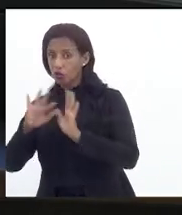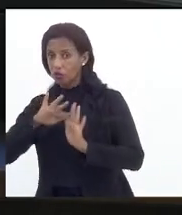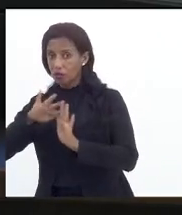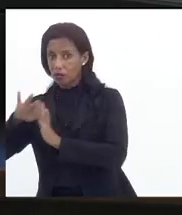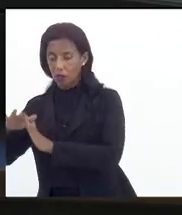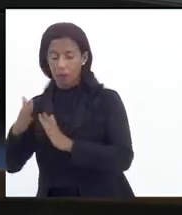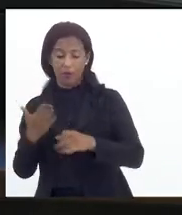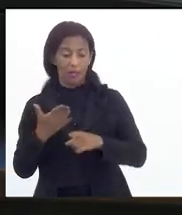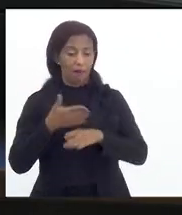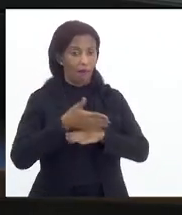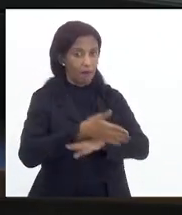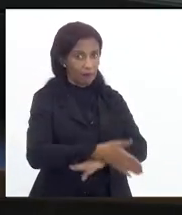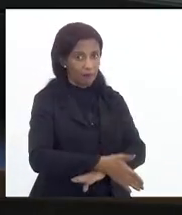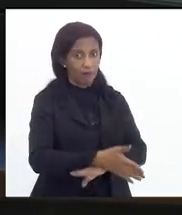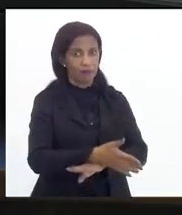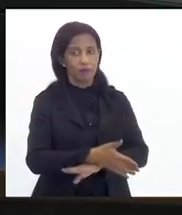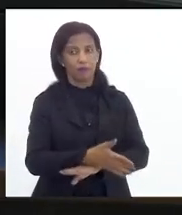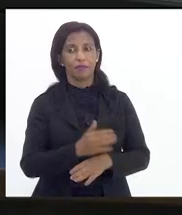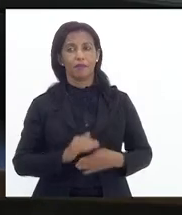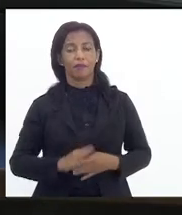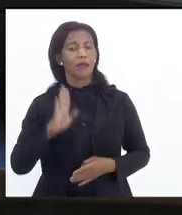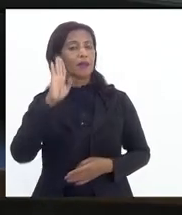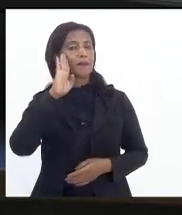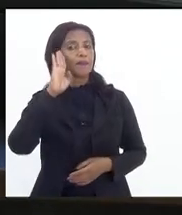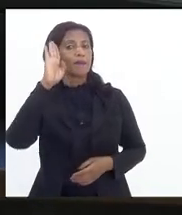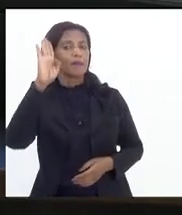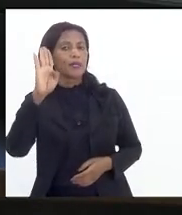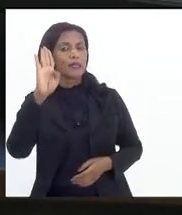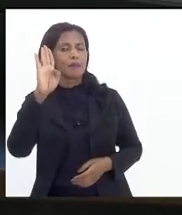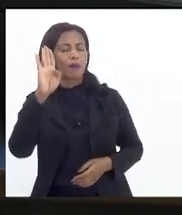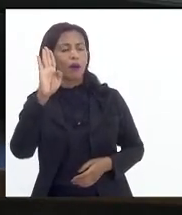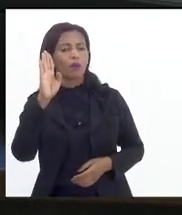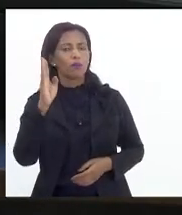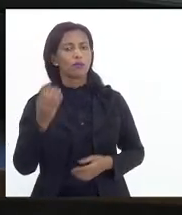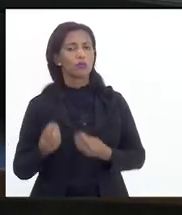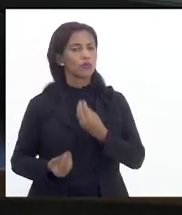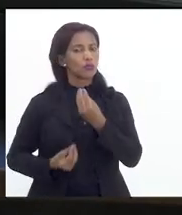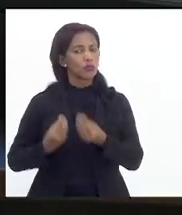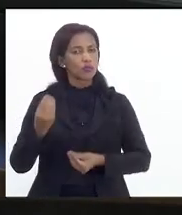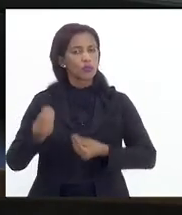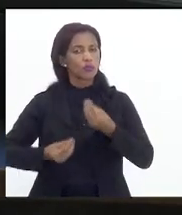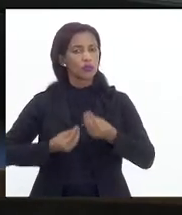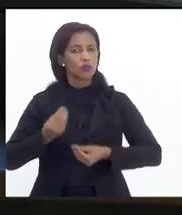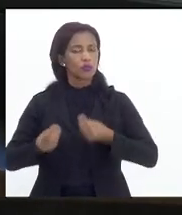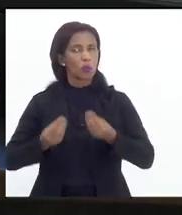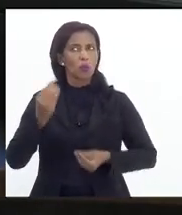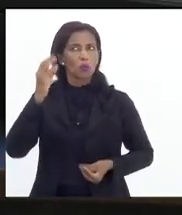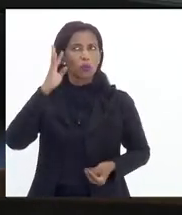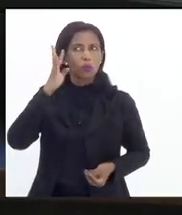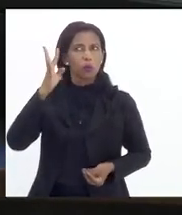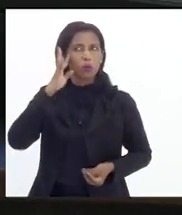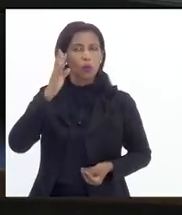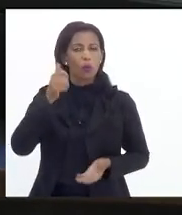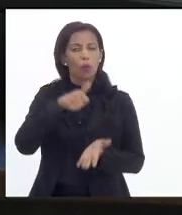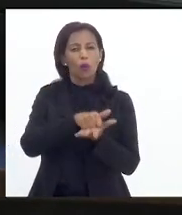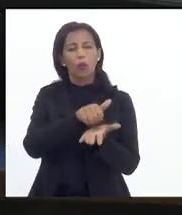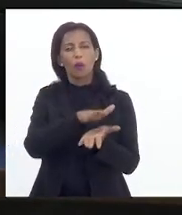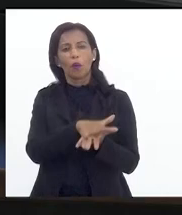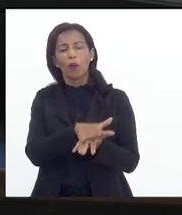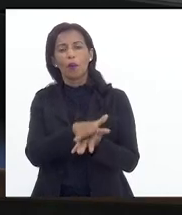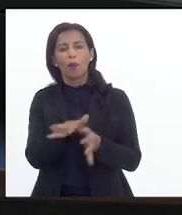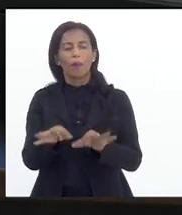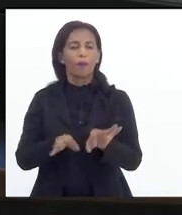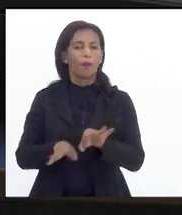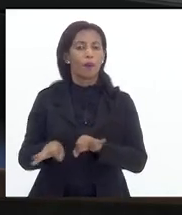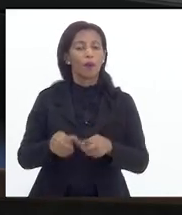mas a entrada que nós estamos entrando é a principal do ponto de vista do que a gente imagina como consequência